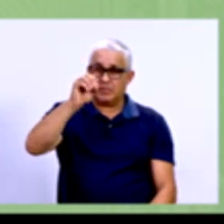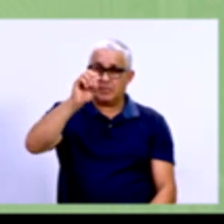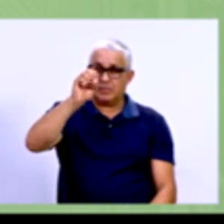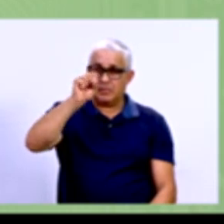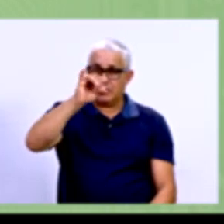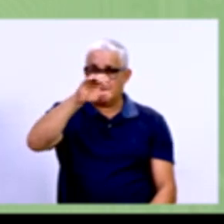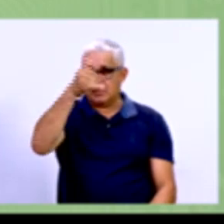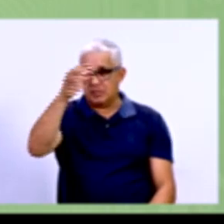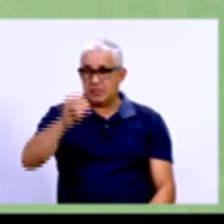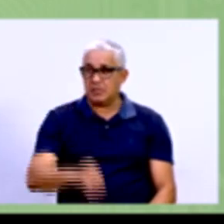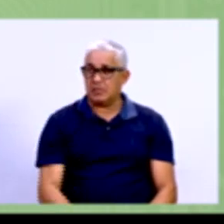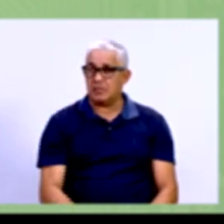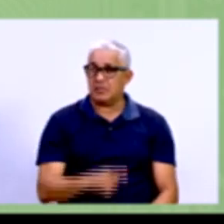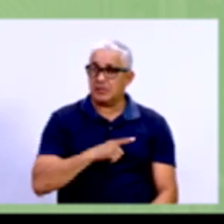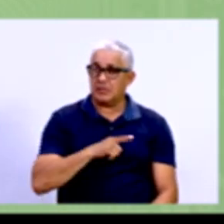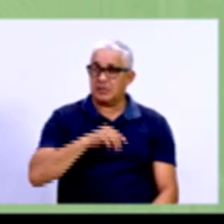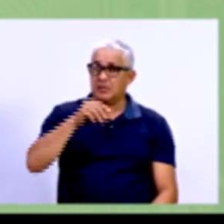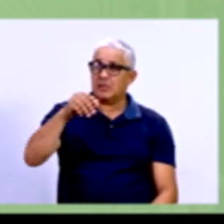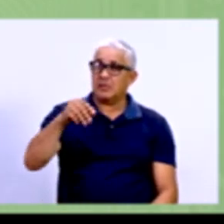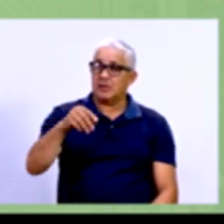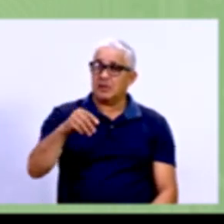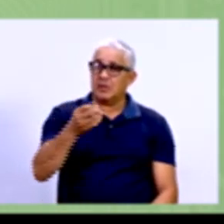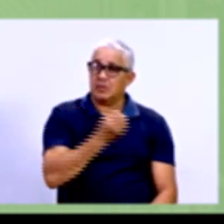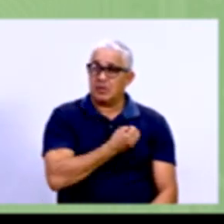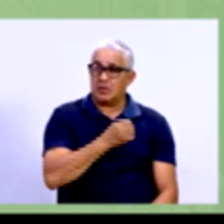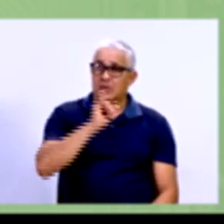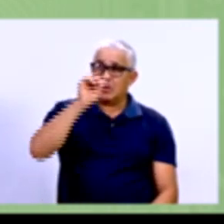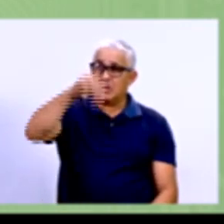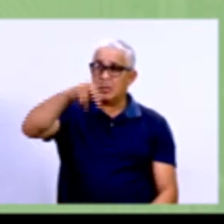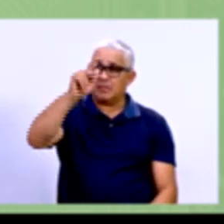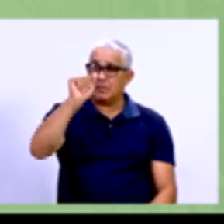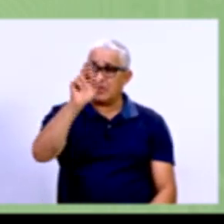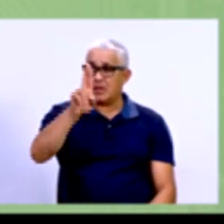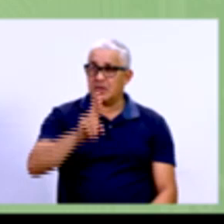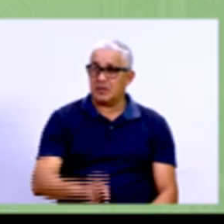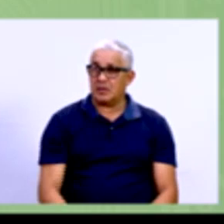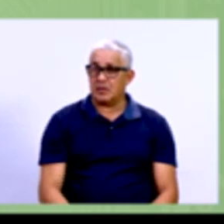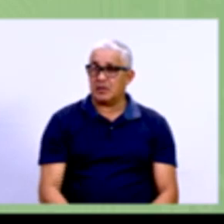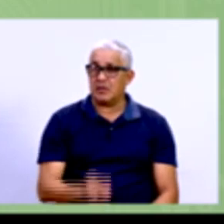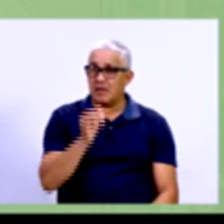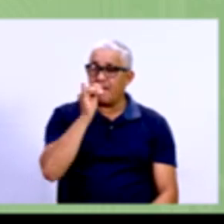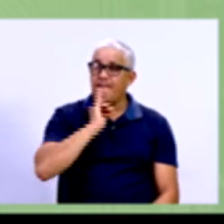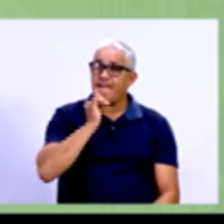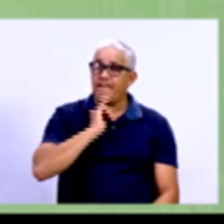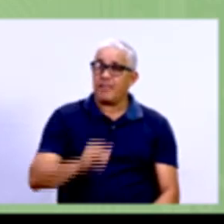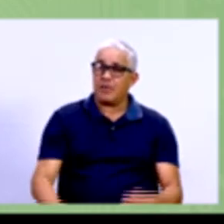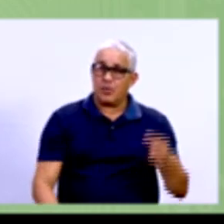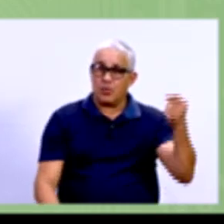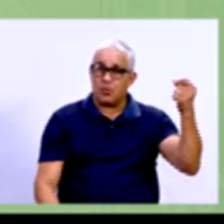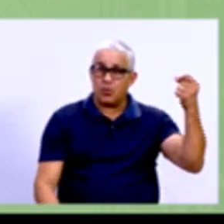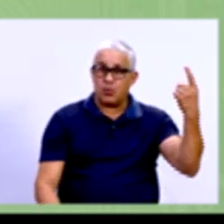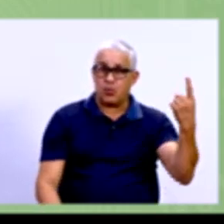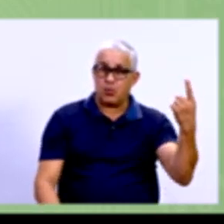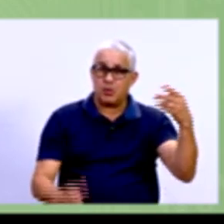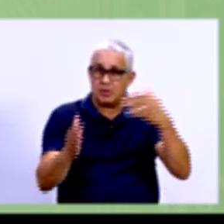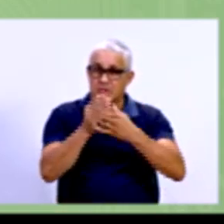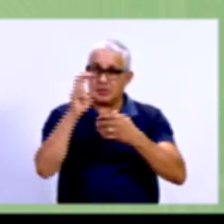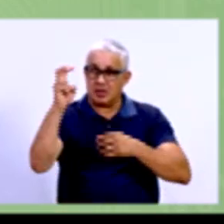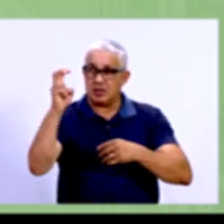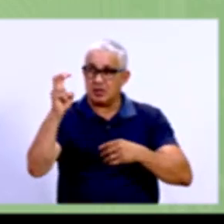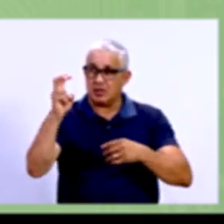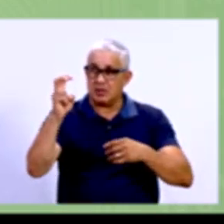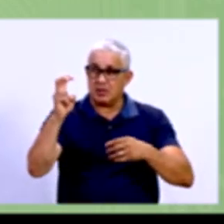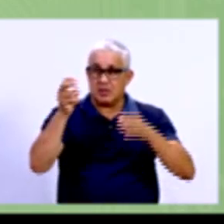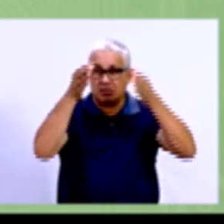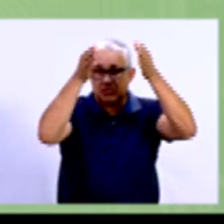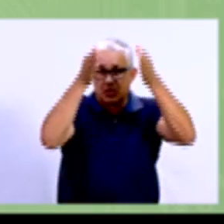ímpar de observações, a mediana é o valor do meio. Então, aqui a gente tem o número ímpar, de 1 a 5, né? Então, a nossa mediana